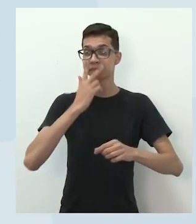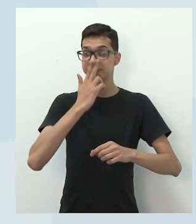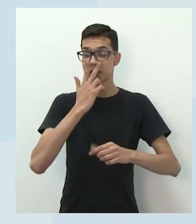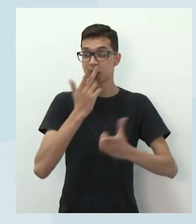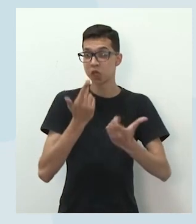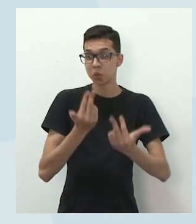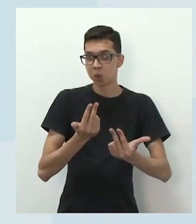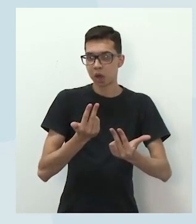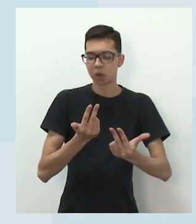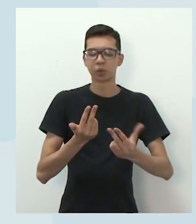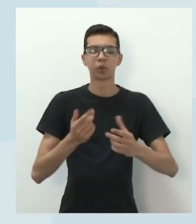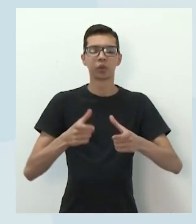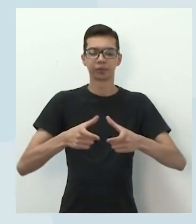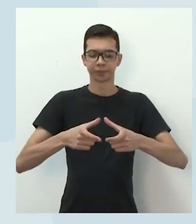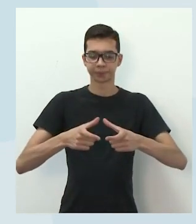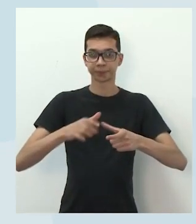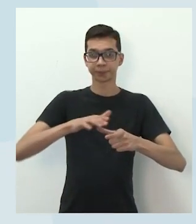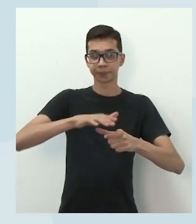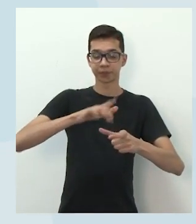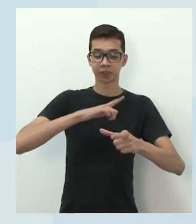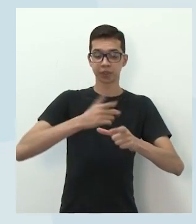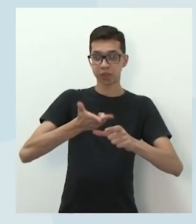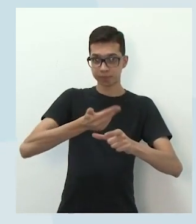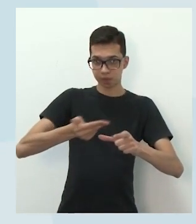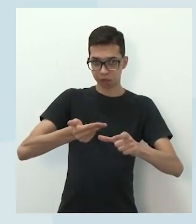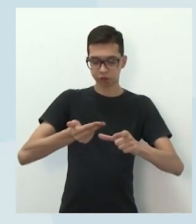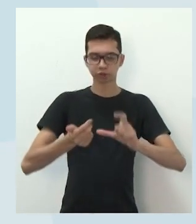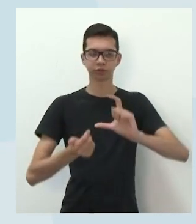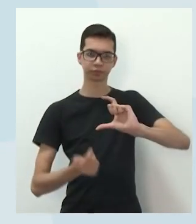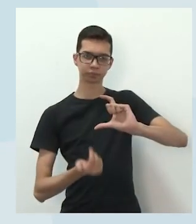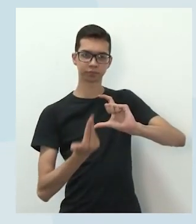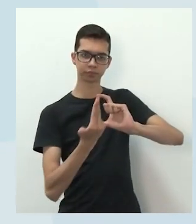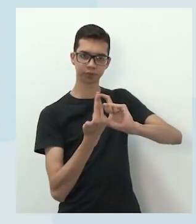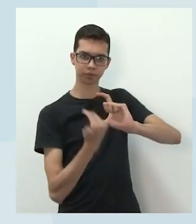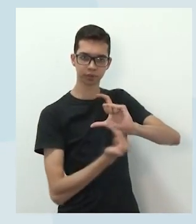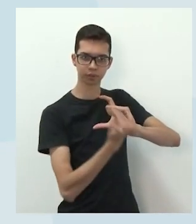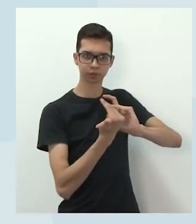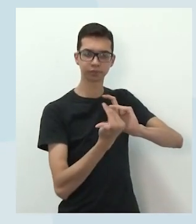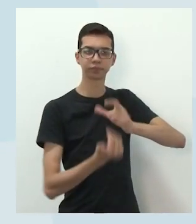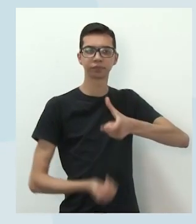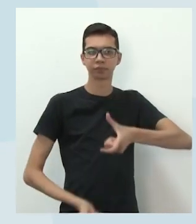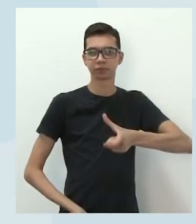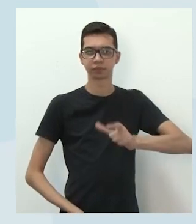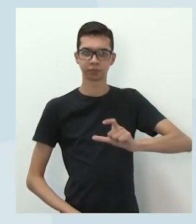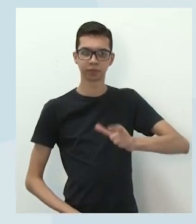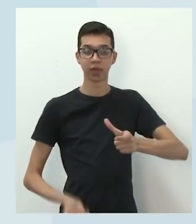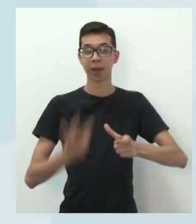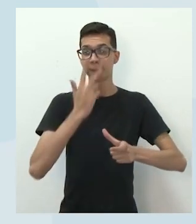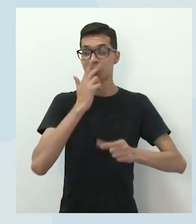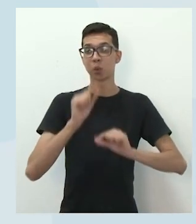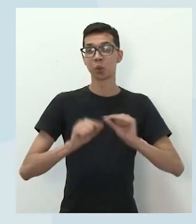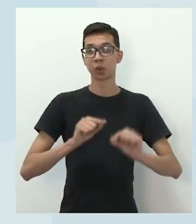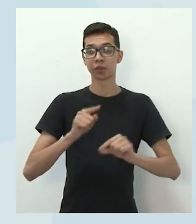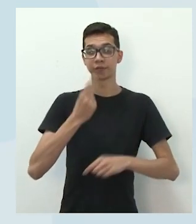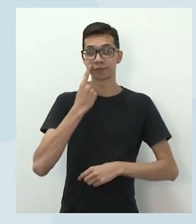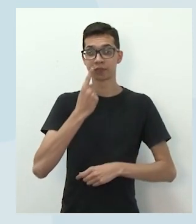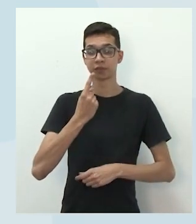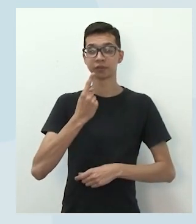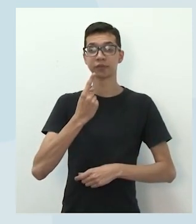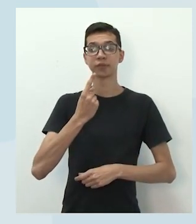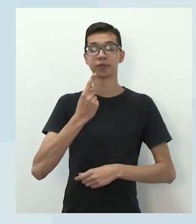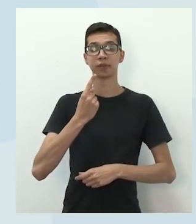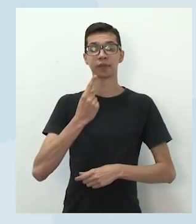das laterais surgiam dois cordéis, ou duas cordinhas, né, que ao serem torcidos por entre os dedos, faziam com que esse disco girasse